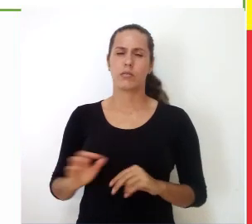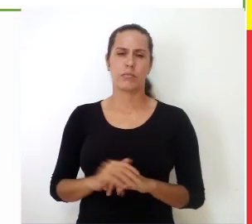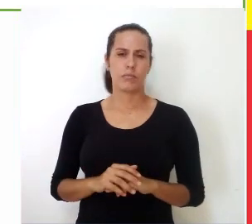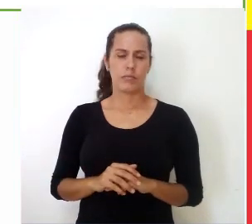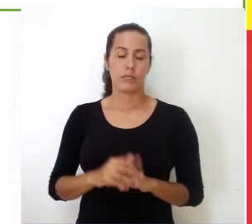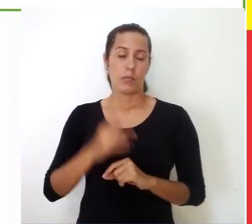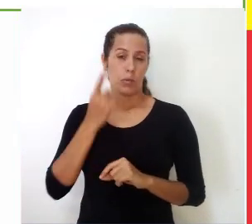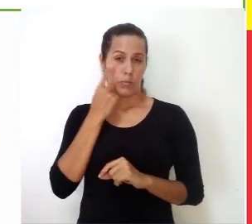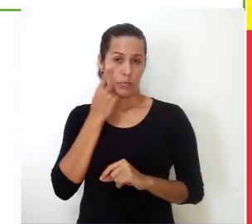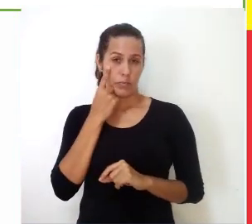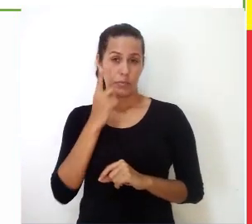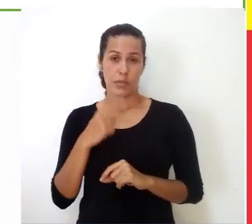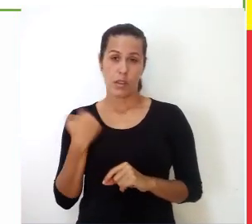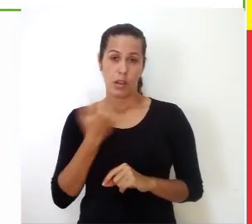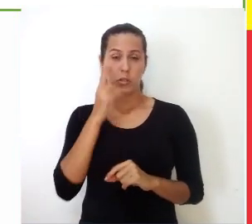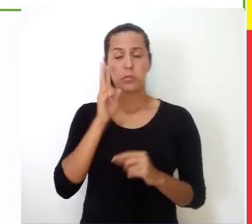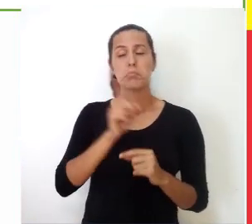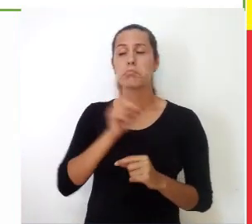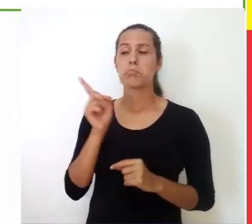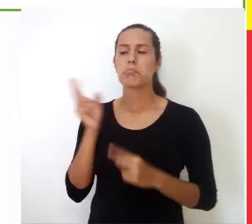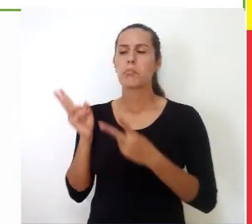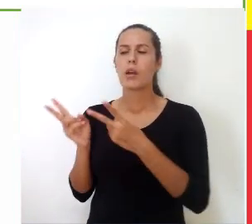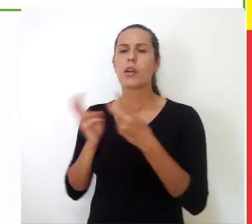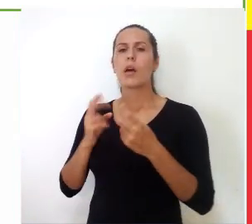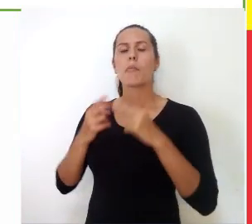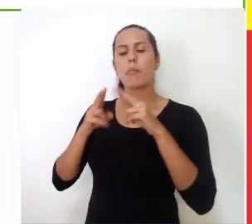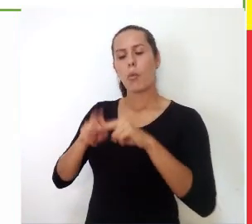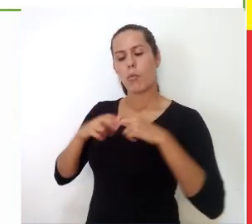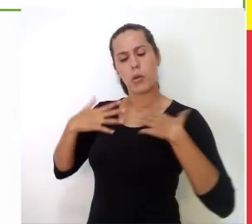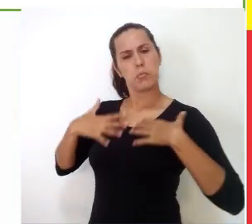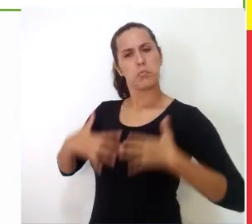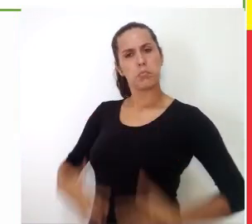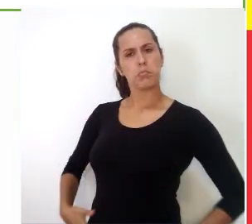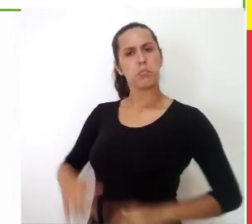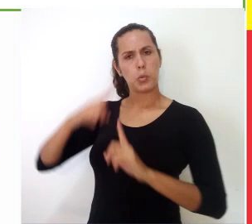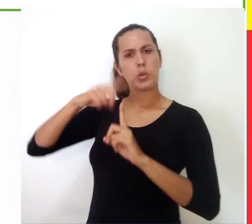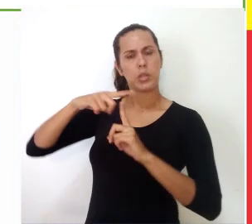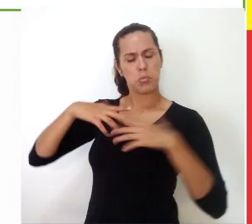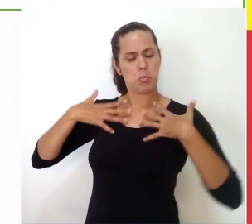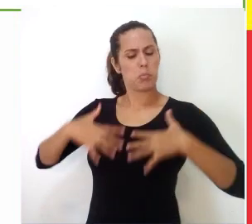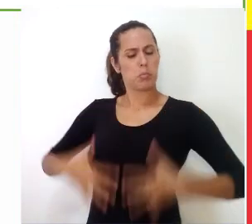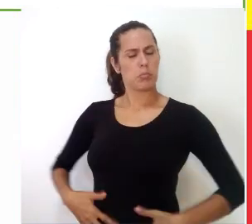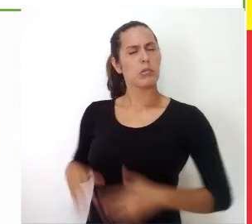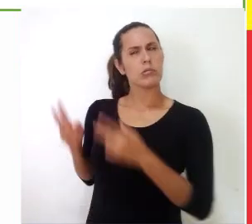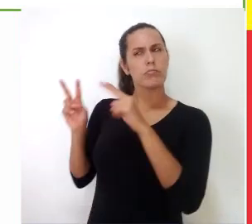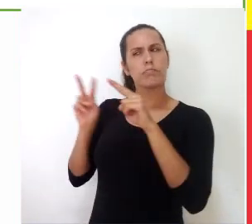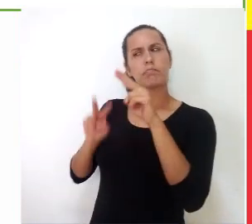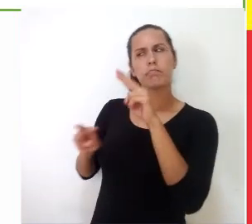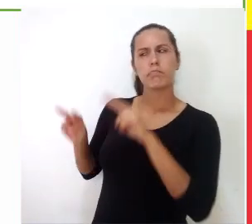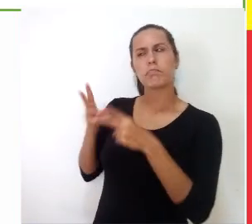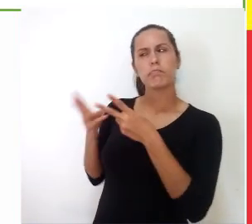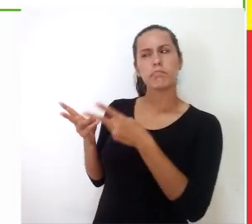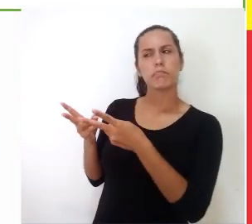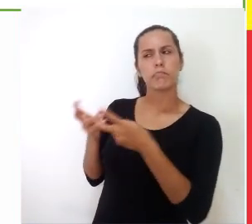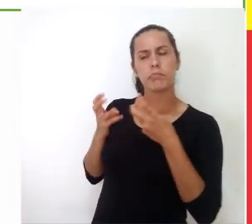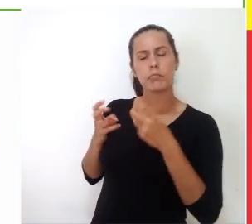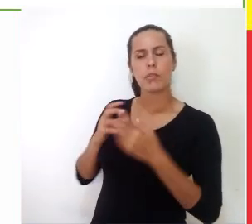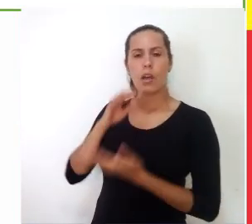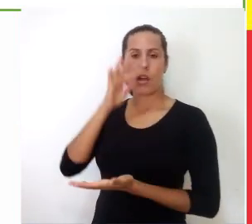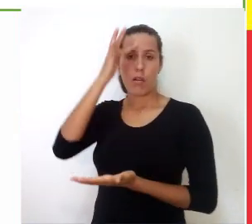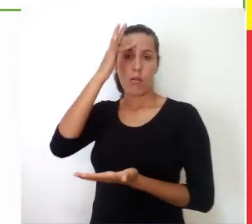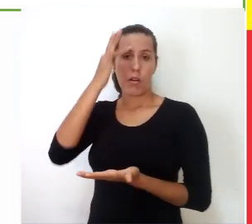certo? Então podemos observar até pela sua própria roupa, certo? Nós observamos que elas